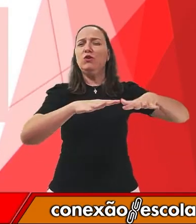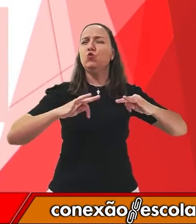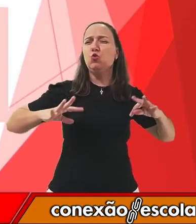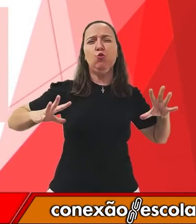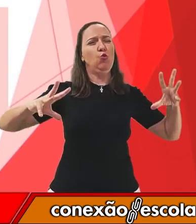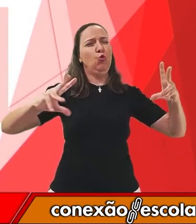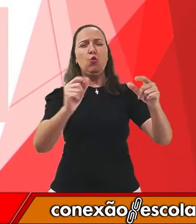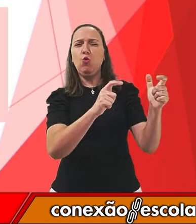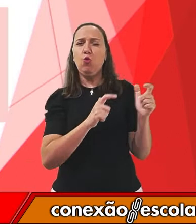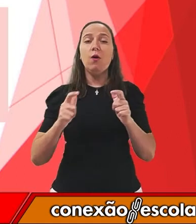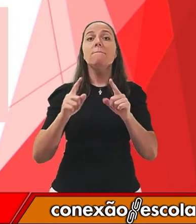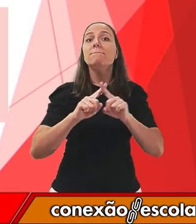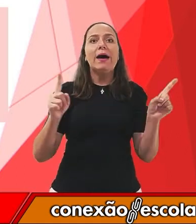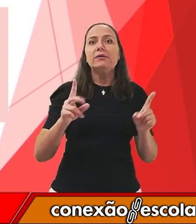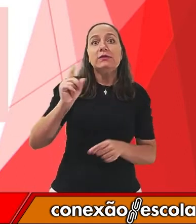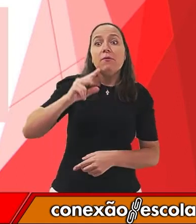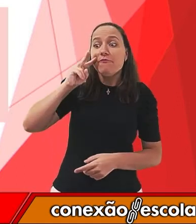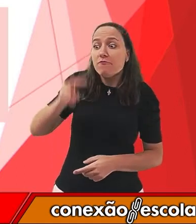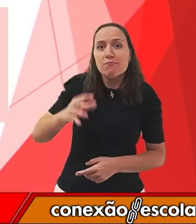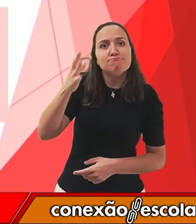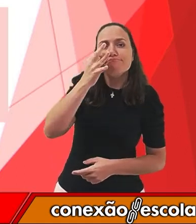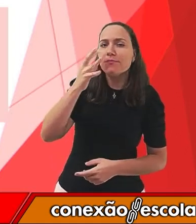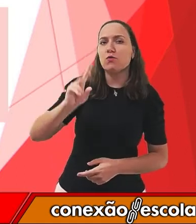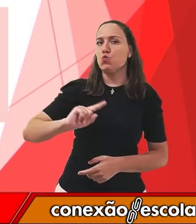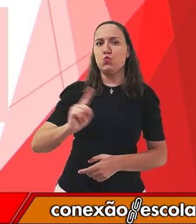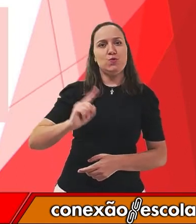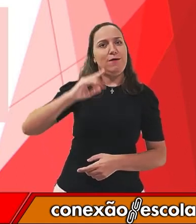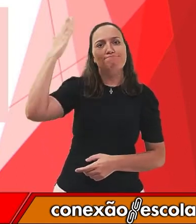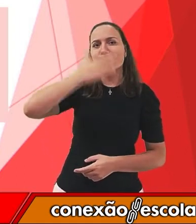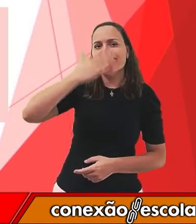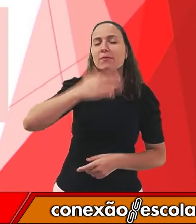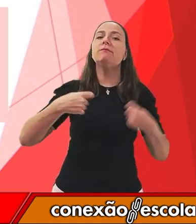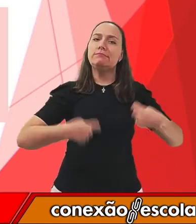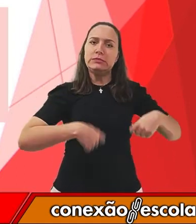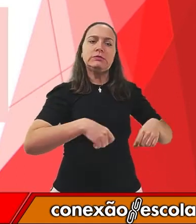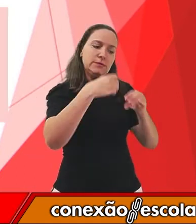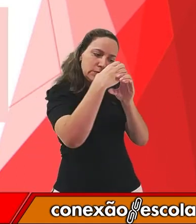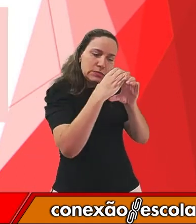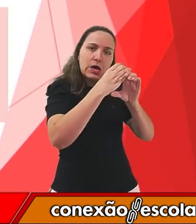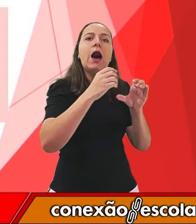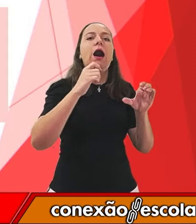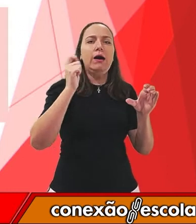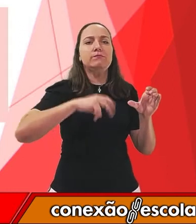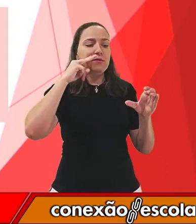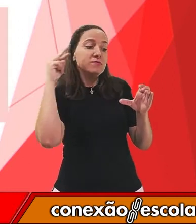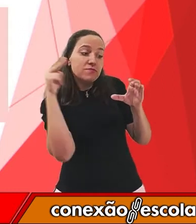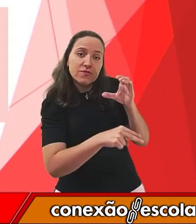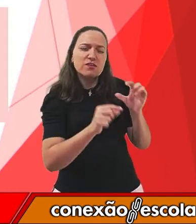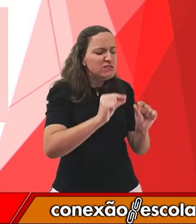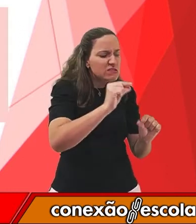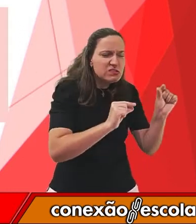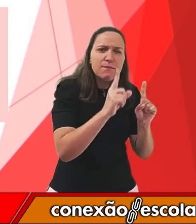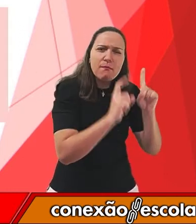mas elas não podem ser vistas a olho nu. Só as vemos com a ajuda de um microscópio, o aparelho com a